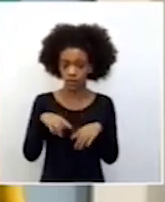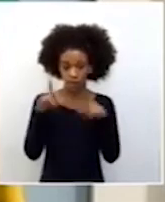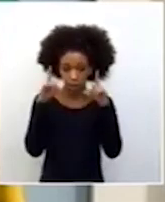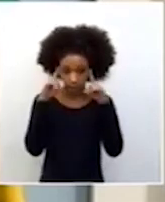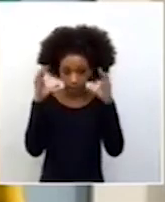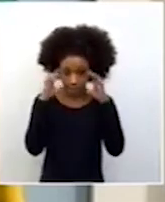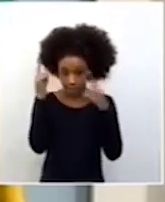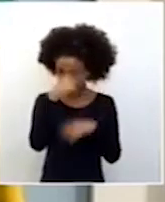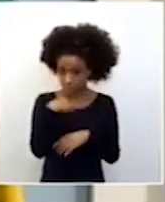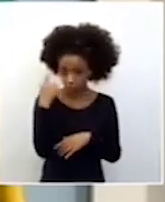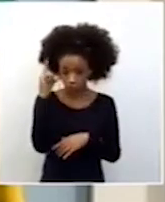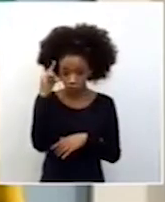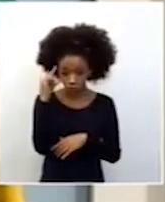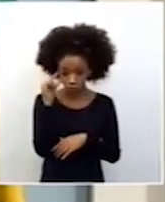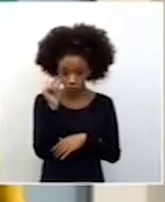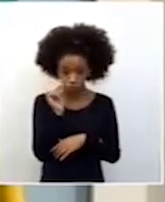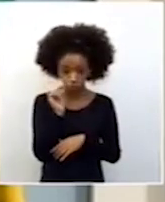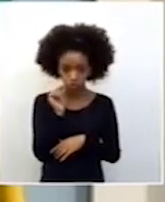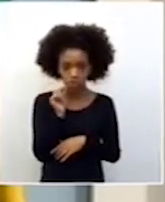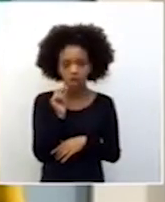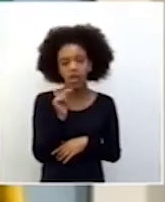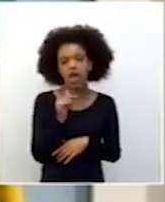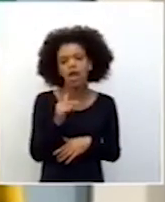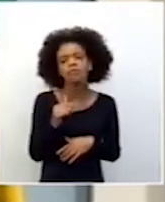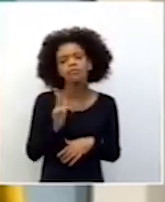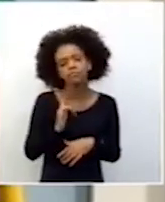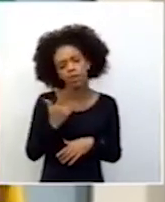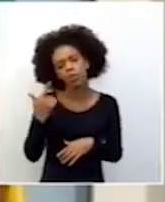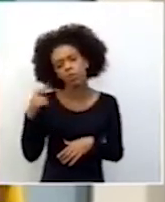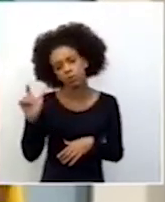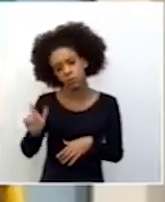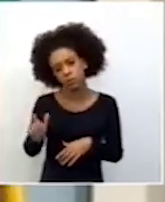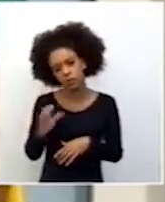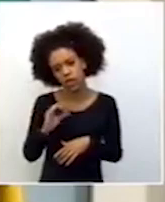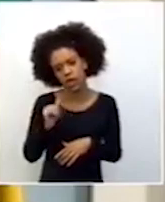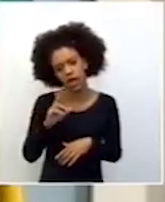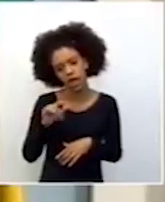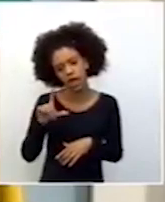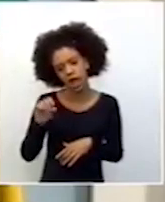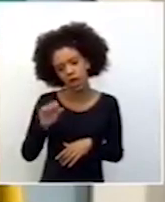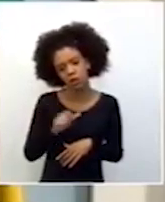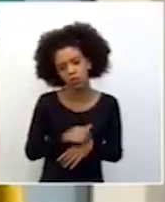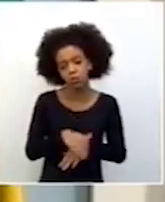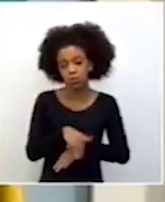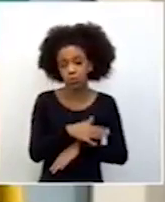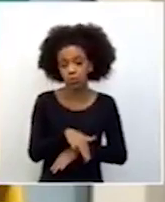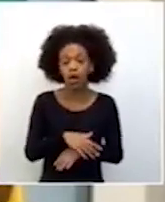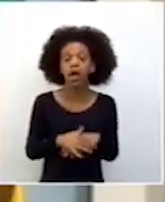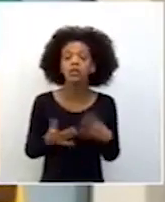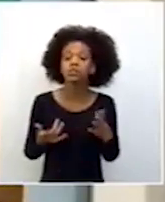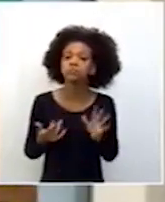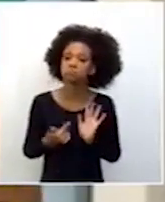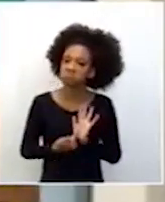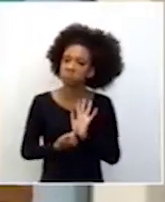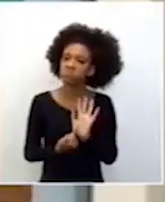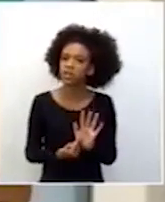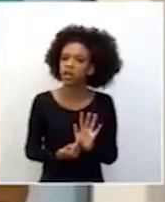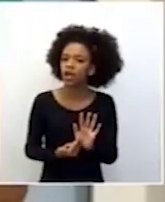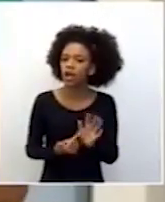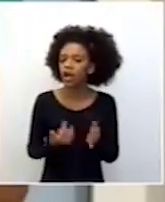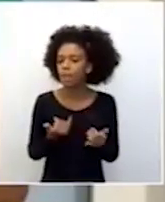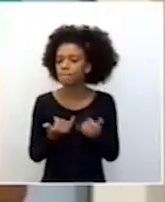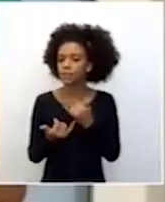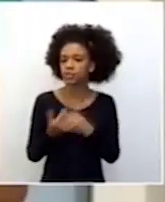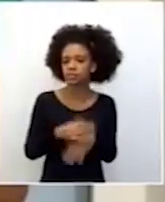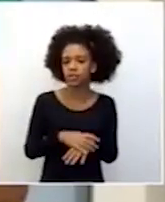Há um artista chamado Carlos Ruas, e ele tem uma charge muito, que contrapõe muito com esse sentido do Abapuru. Ele